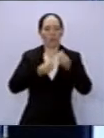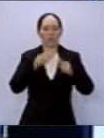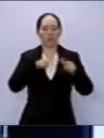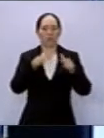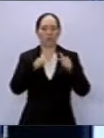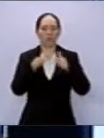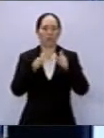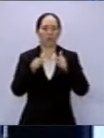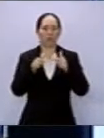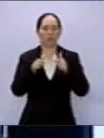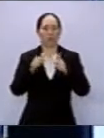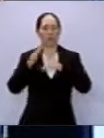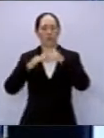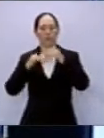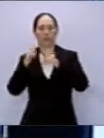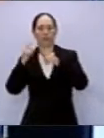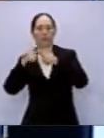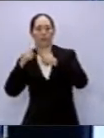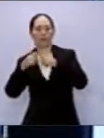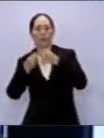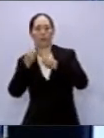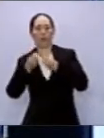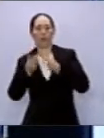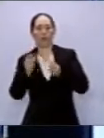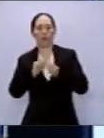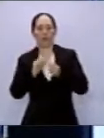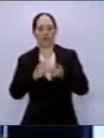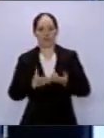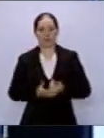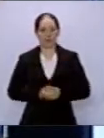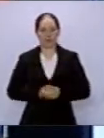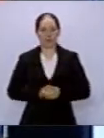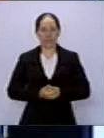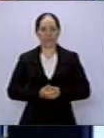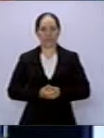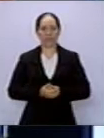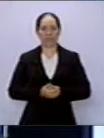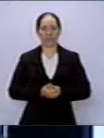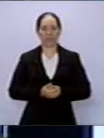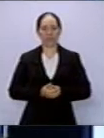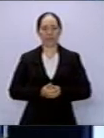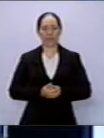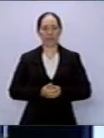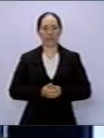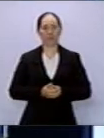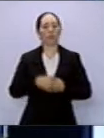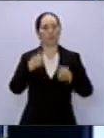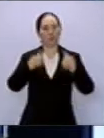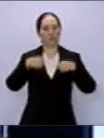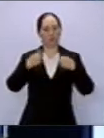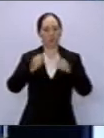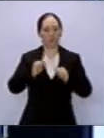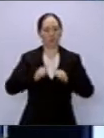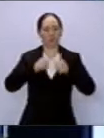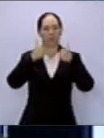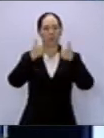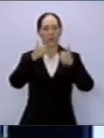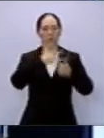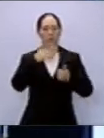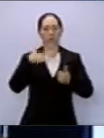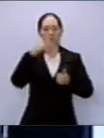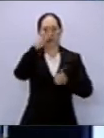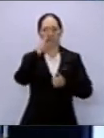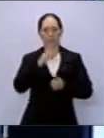para esse profissional exercer a sua profissão nós não achamos que o debate da de da qualificação da saúde